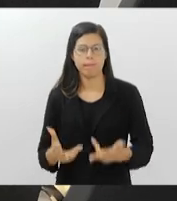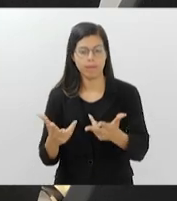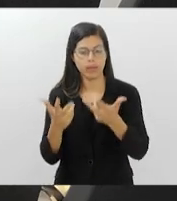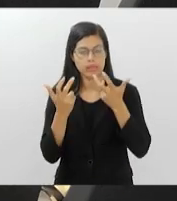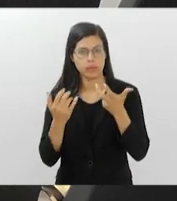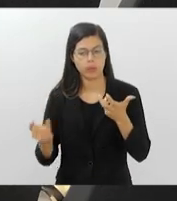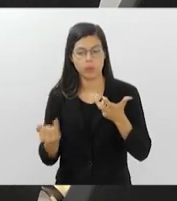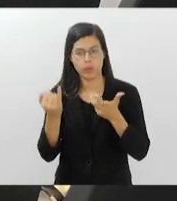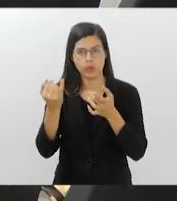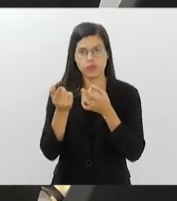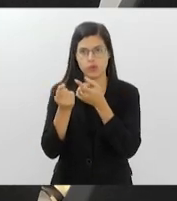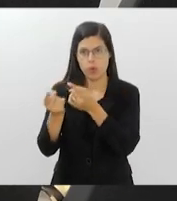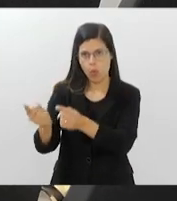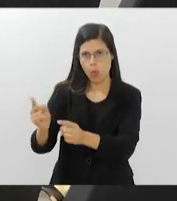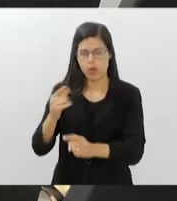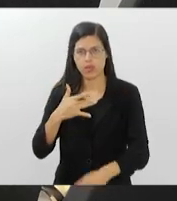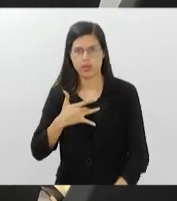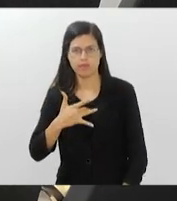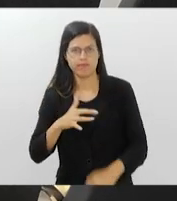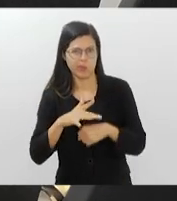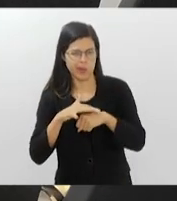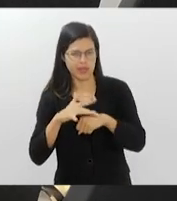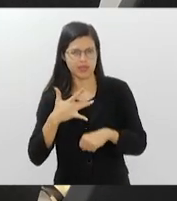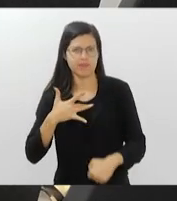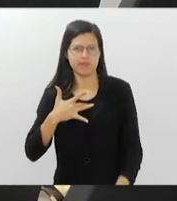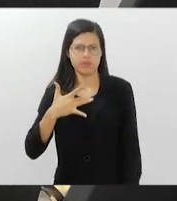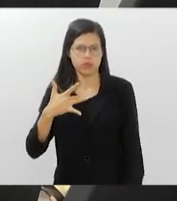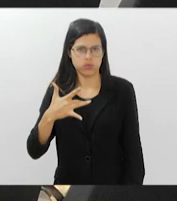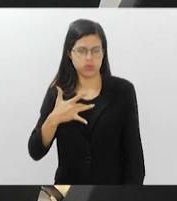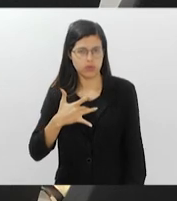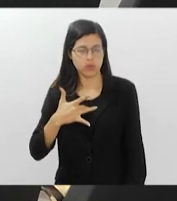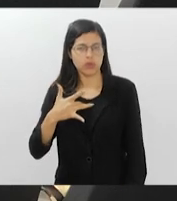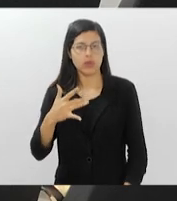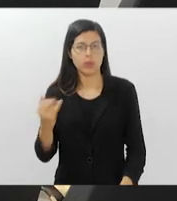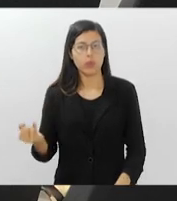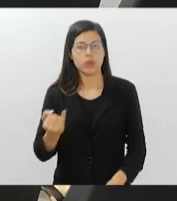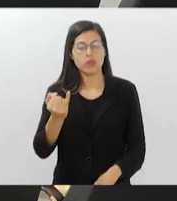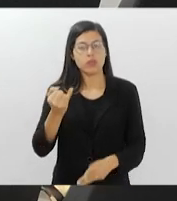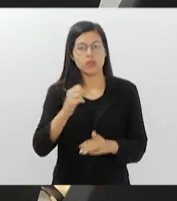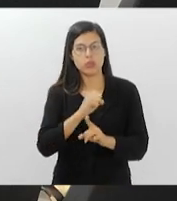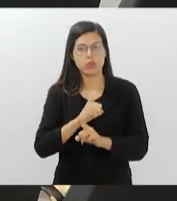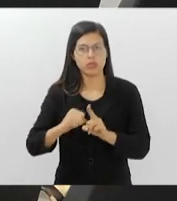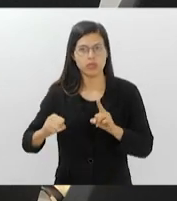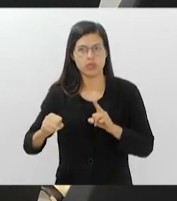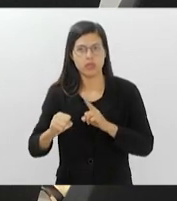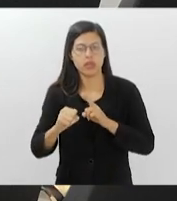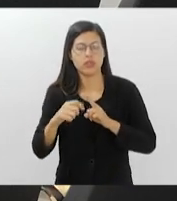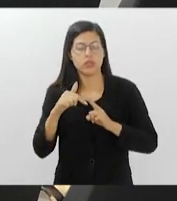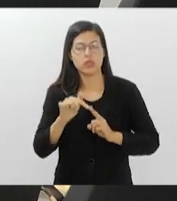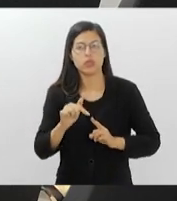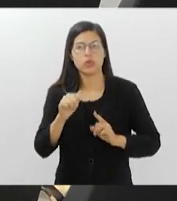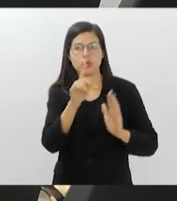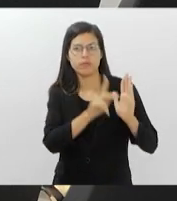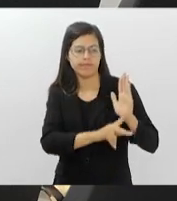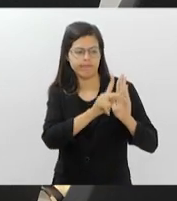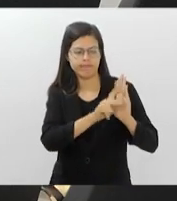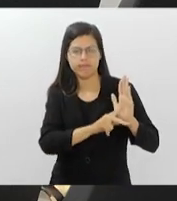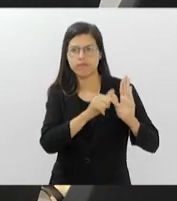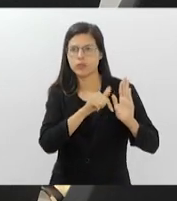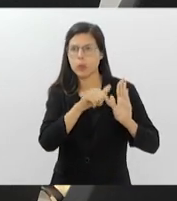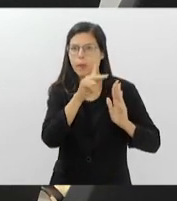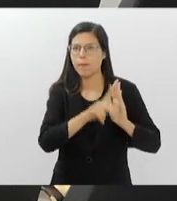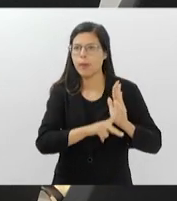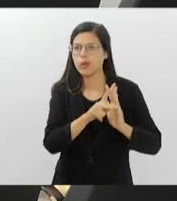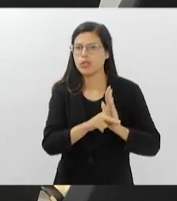do combate à tuberculose e a importância da sociedade civil através do projeto que foi através do projeto que eu tive